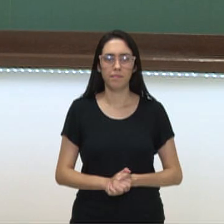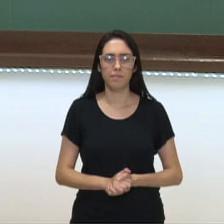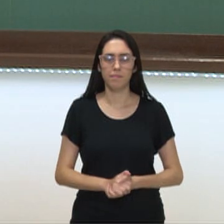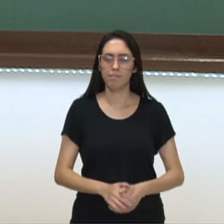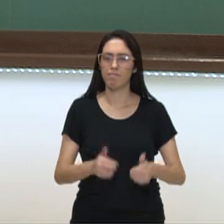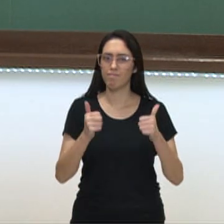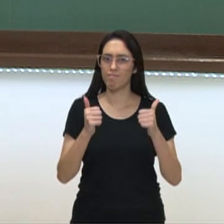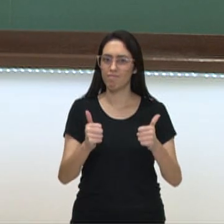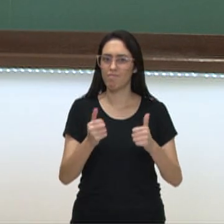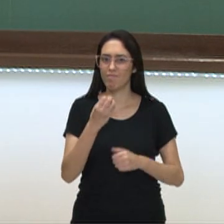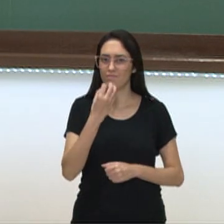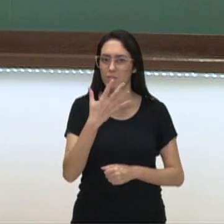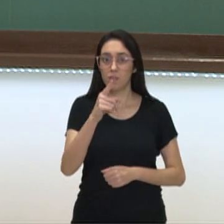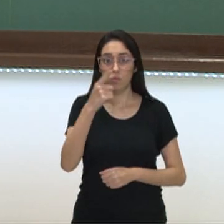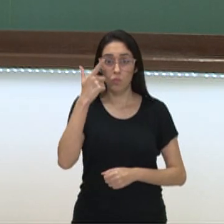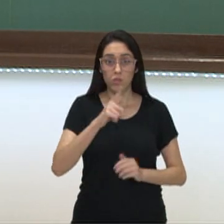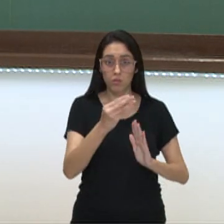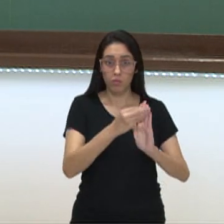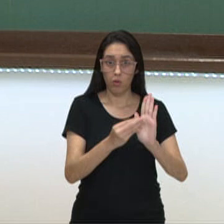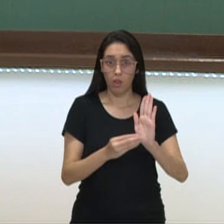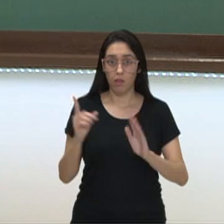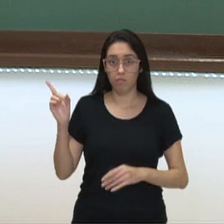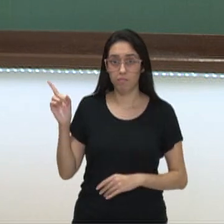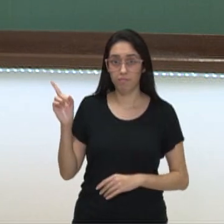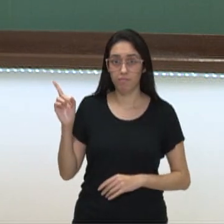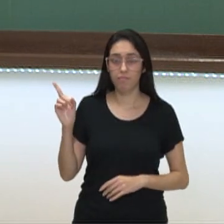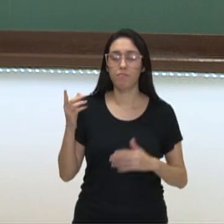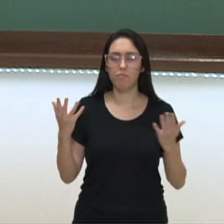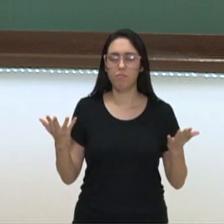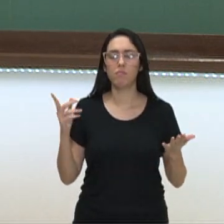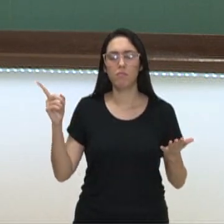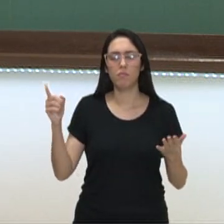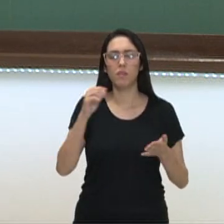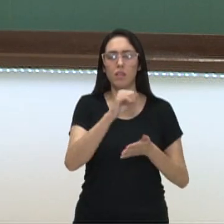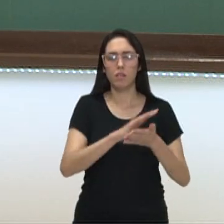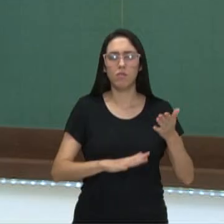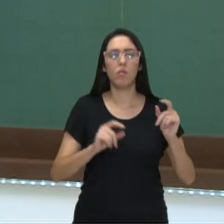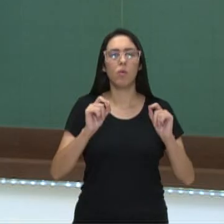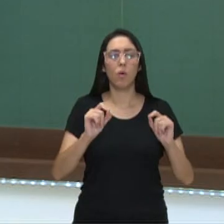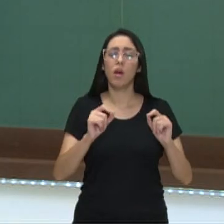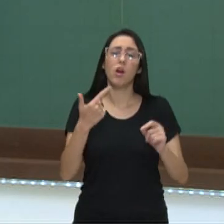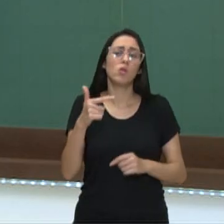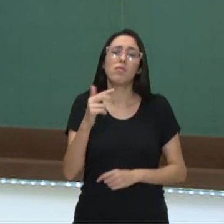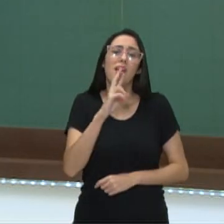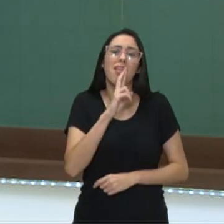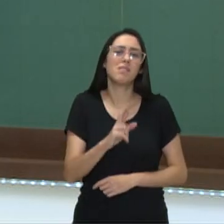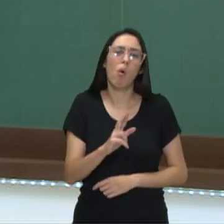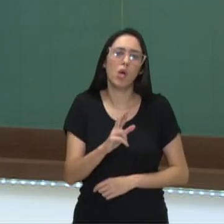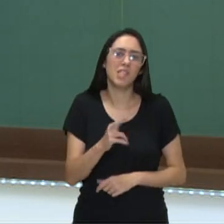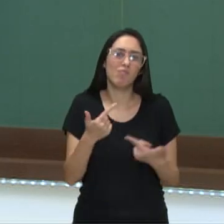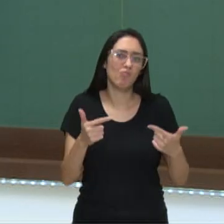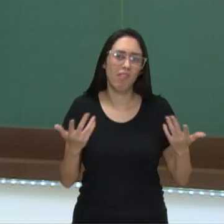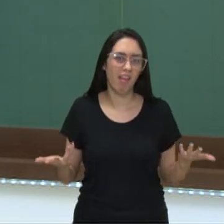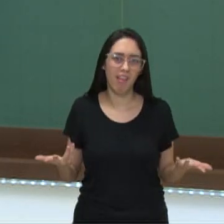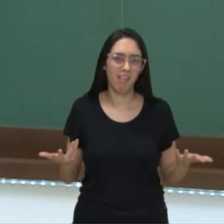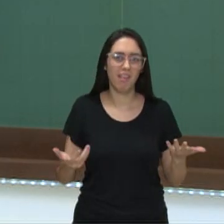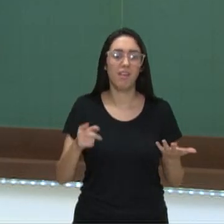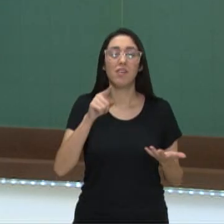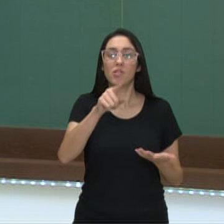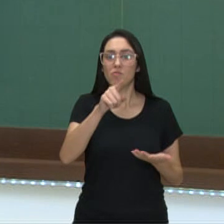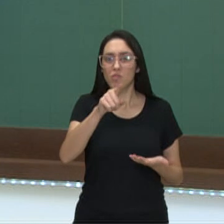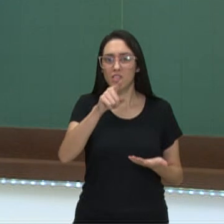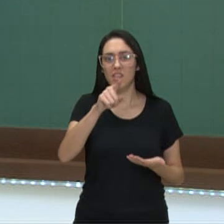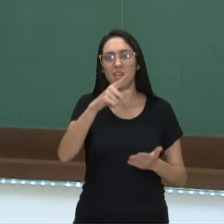Muito bem, pessoal. Conseguiu anotar? Então, nesse exercício, nós não teremos uma resposta aqui, porque a ideia é que você